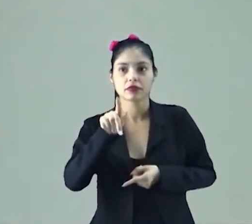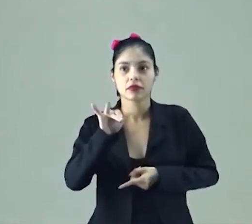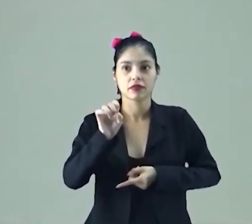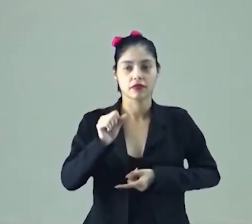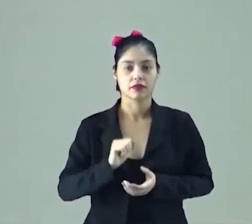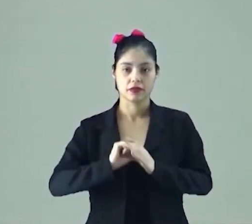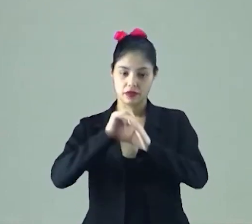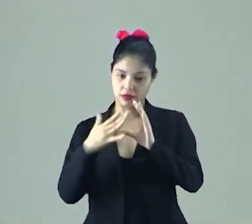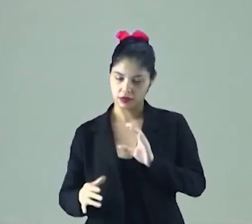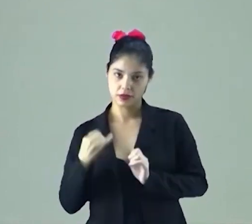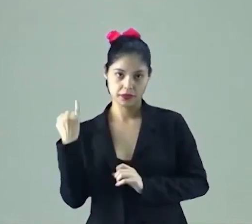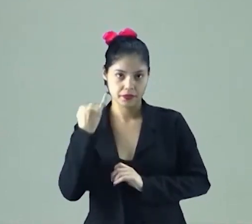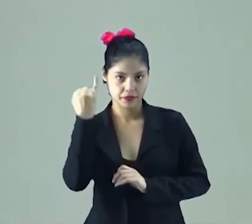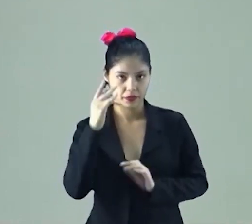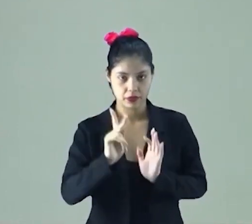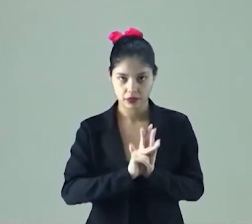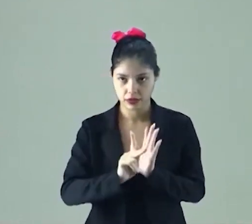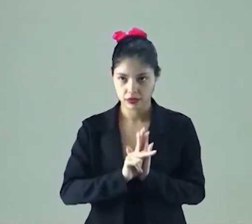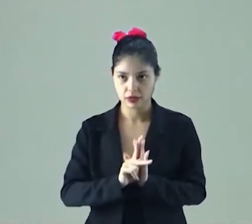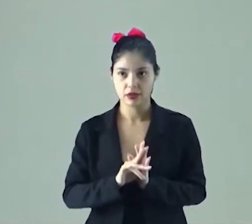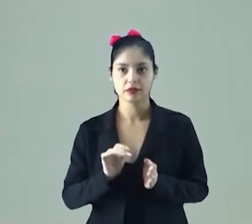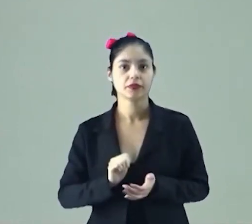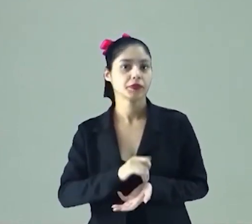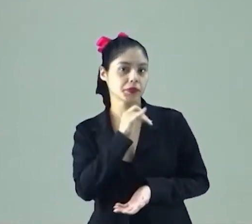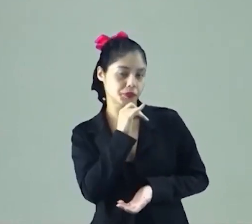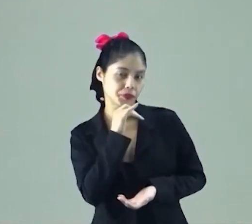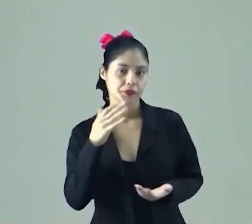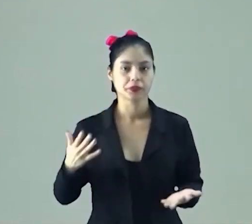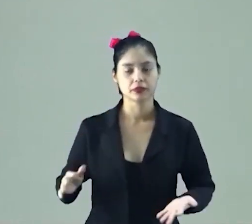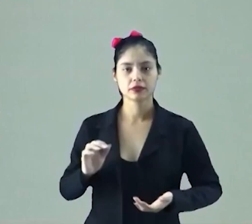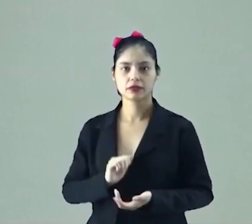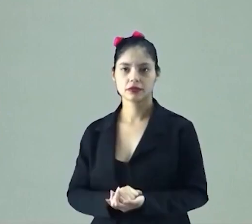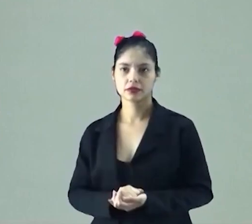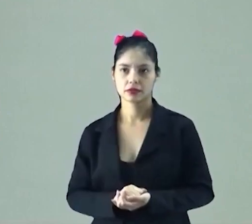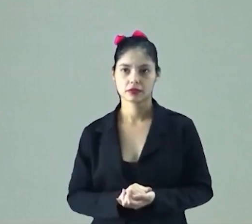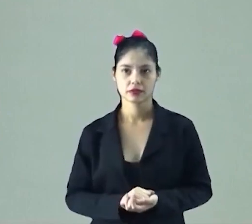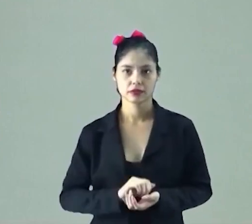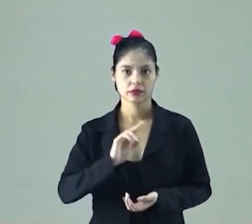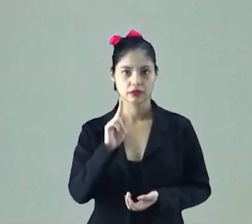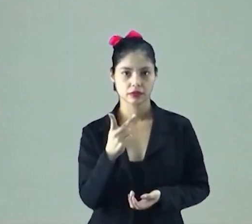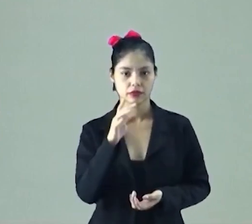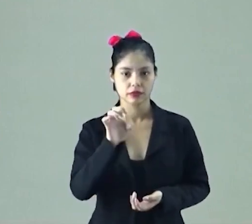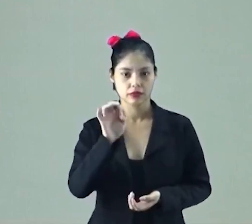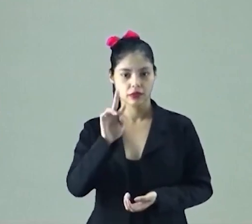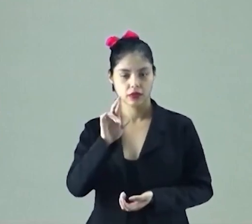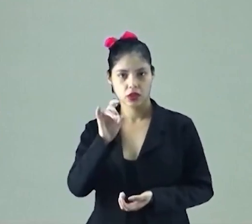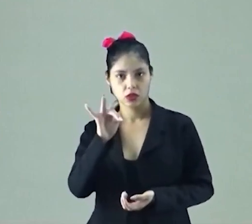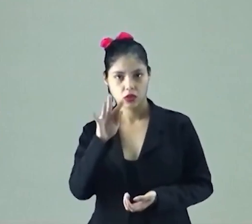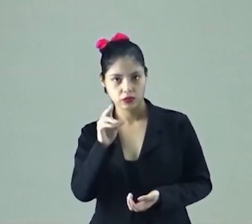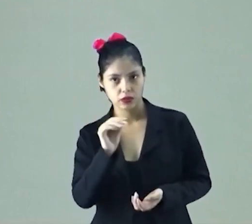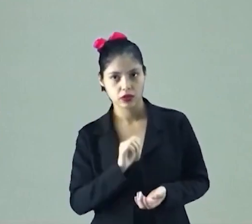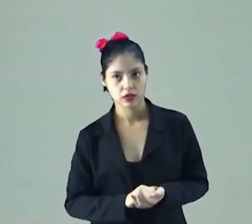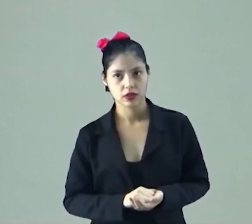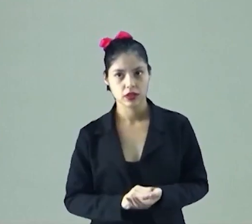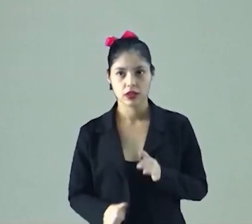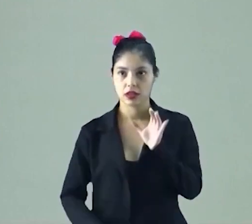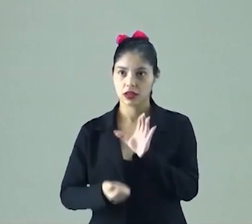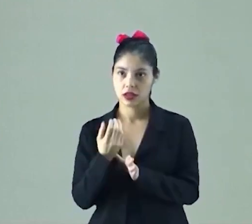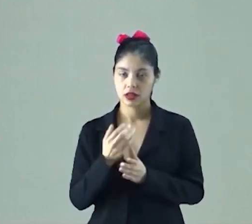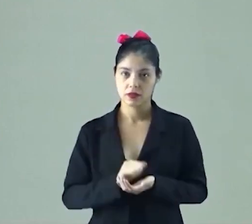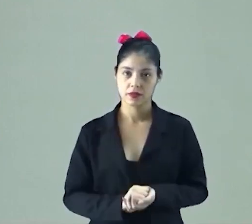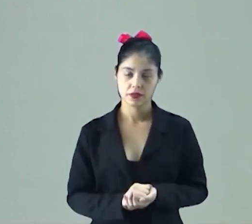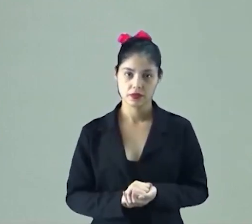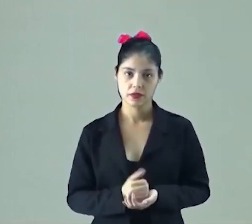apresenta características muito específicas, né? Então, por exemplo, o fungo, ele é heterotrófico, ou seja, os organismos heterotróficos são